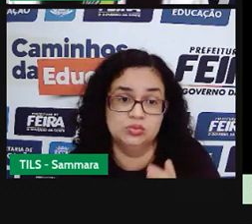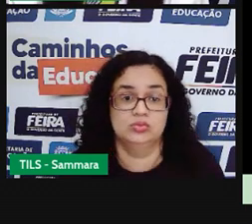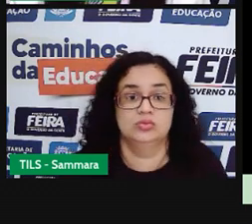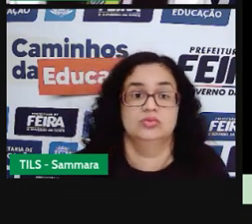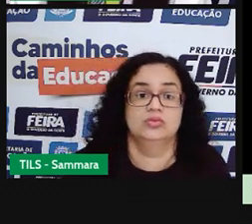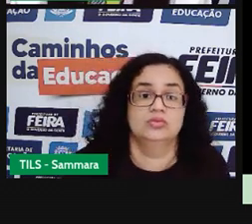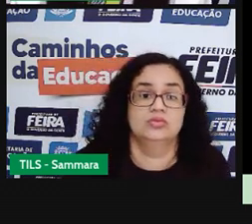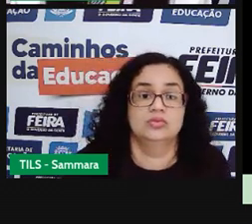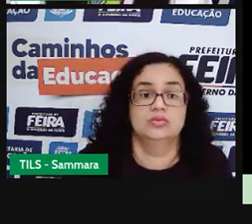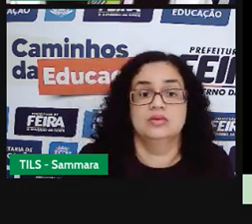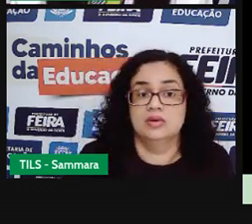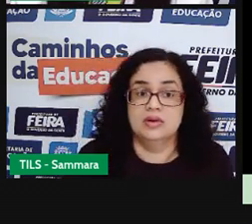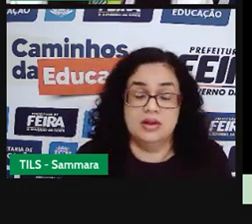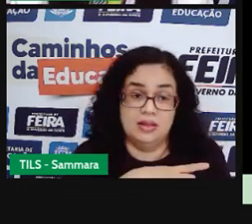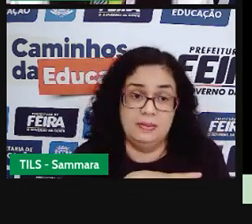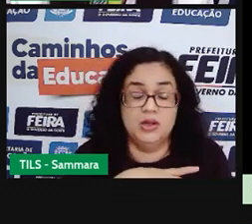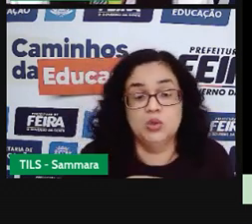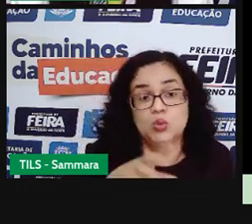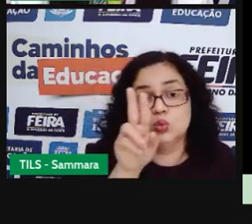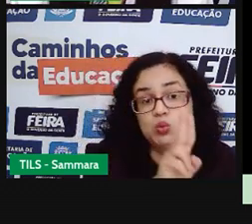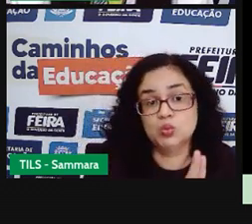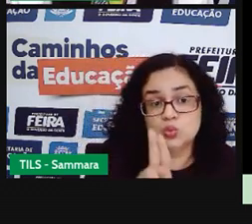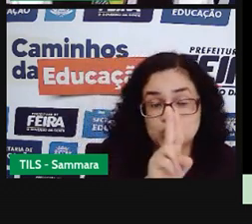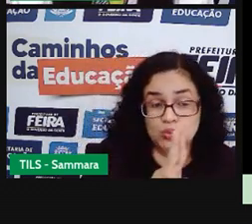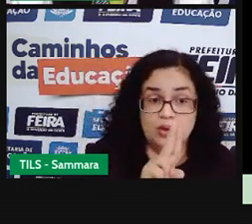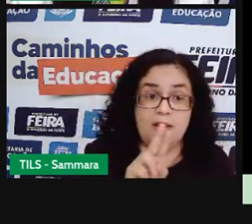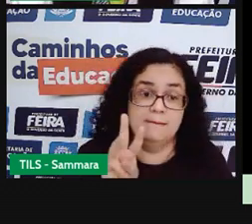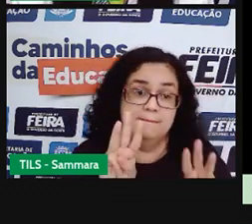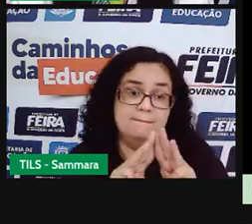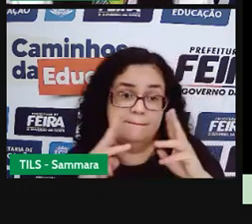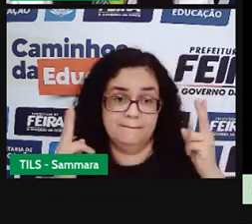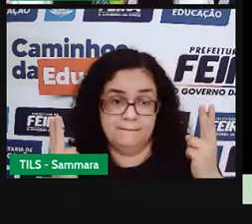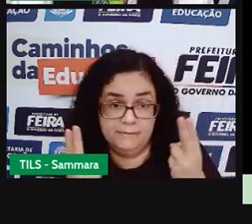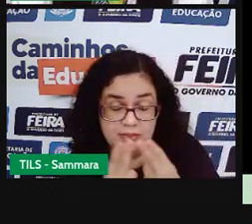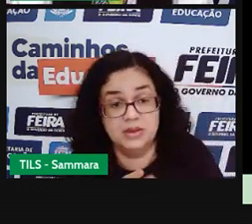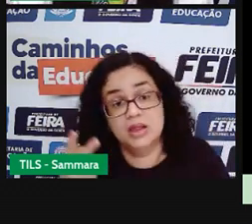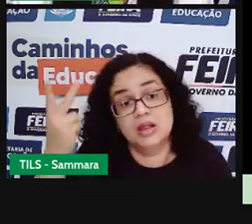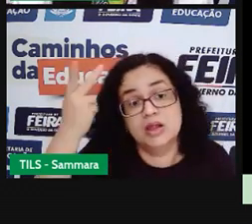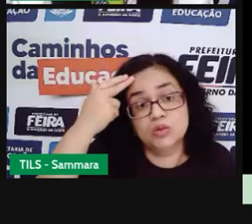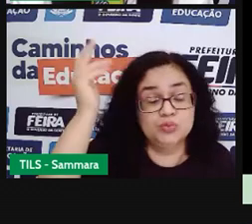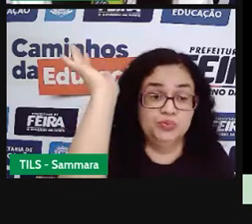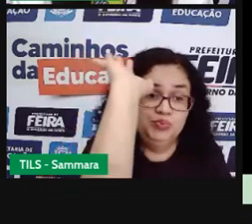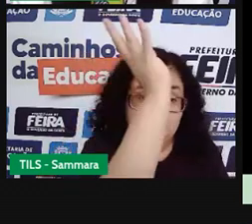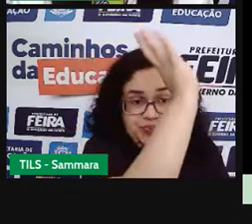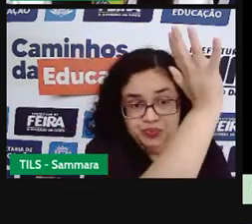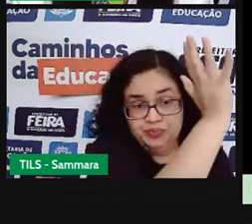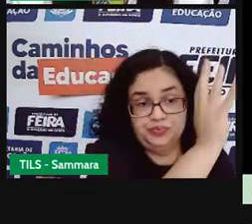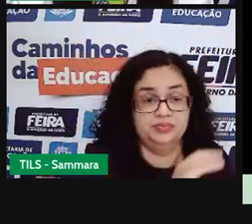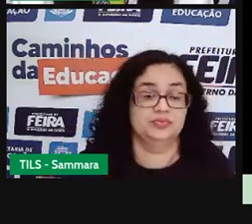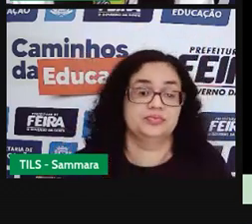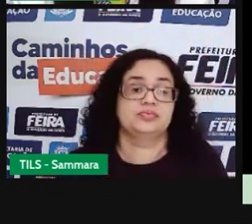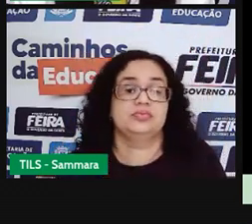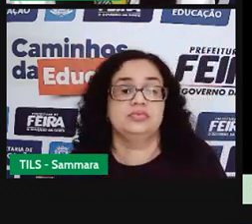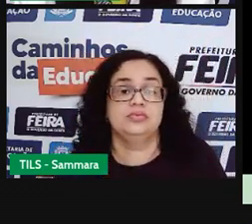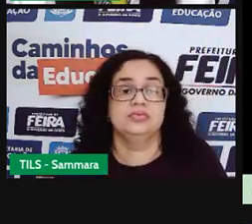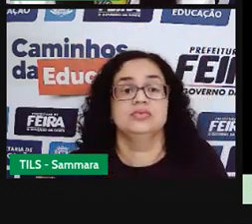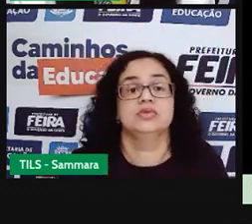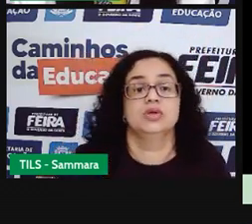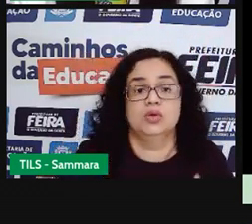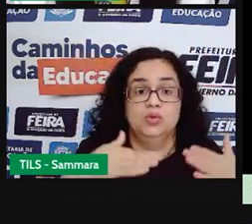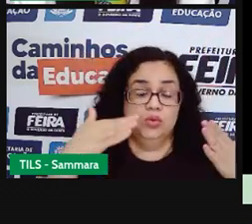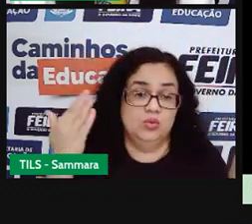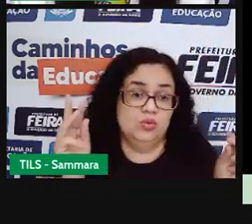mas é meu utiliza matéria-prima natural e vocês sabem qual é a origem da matéria-prima